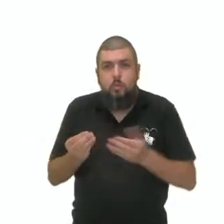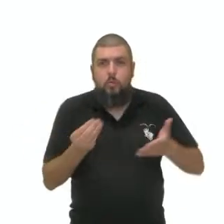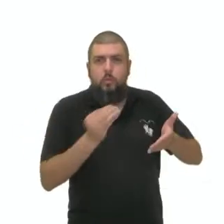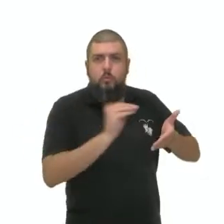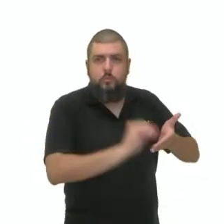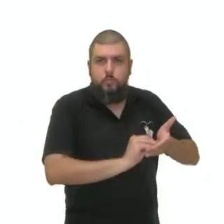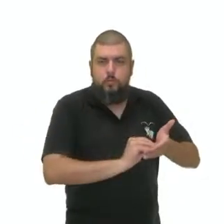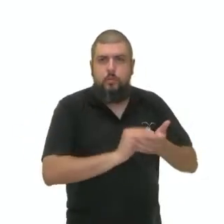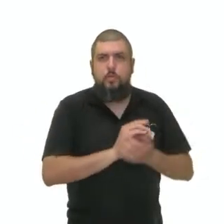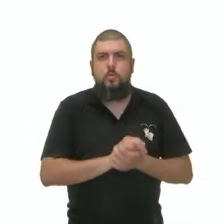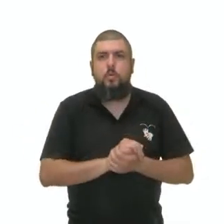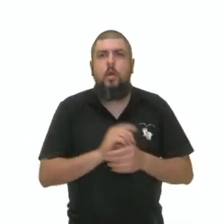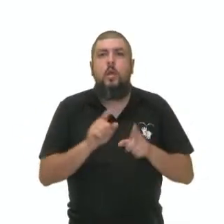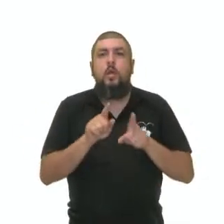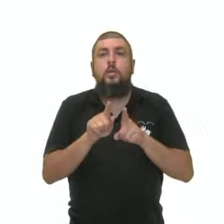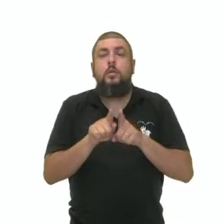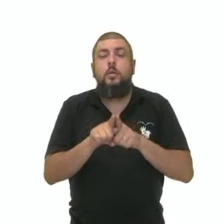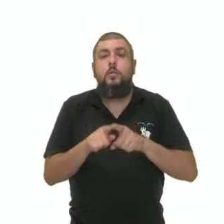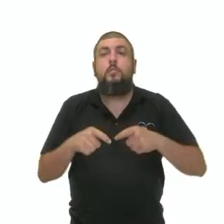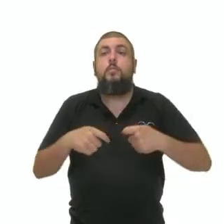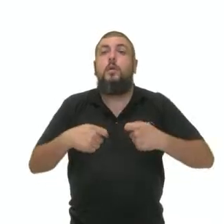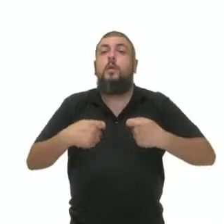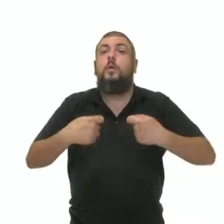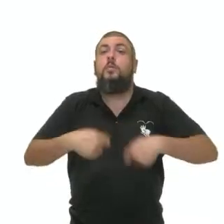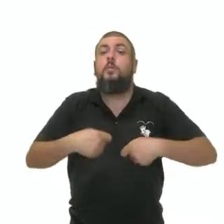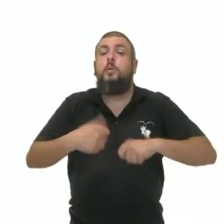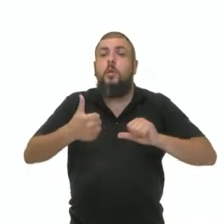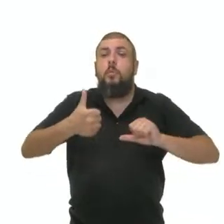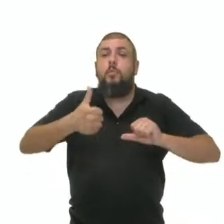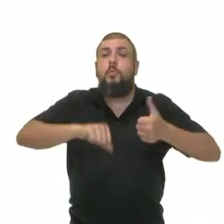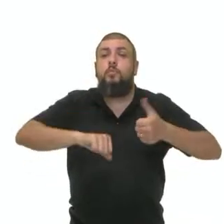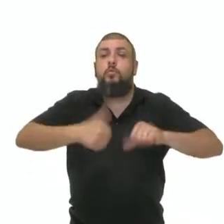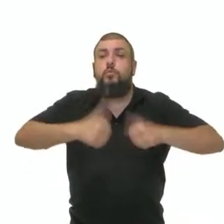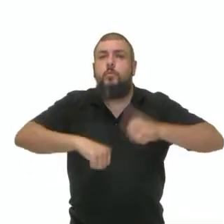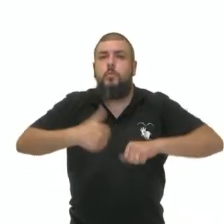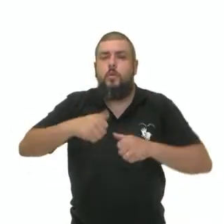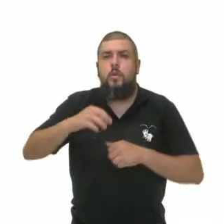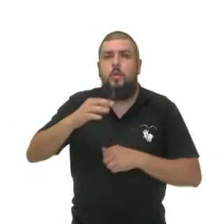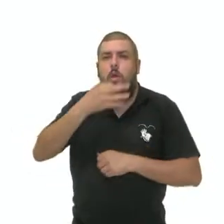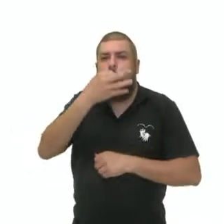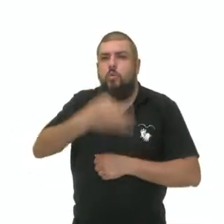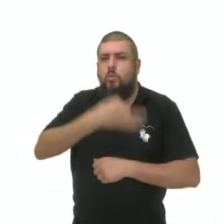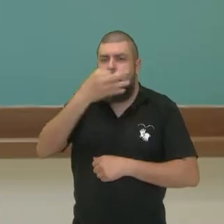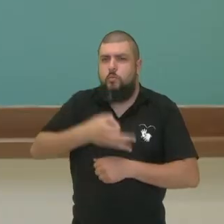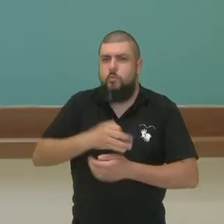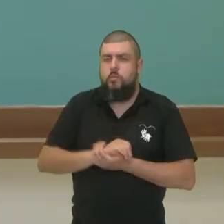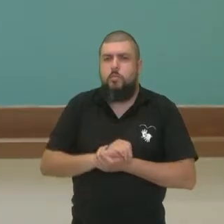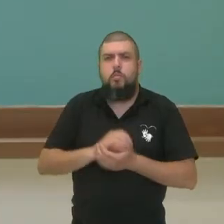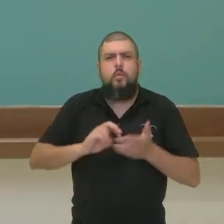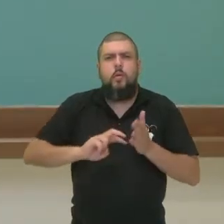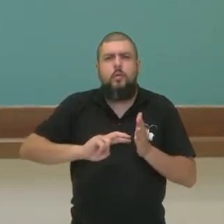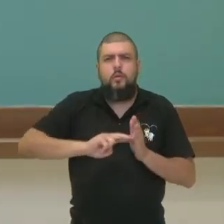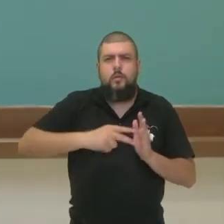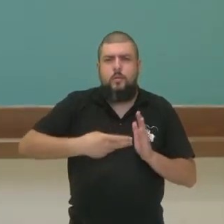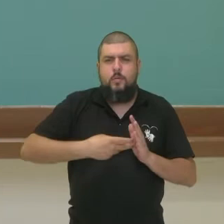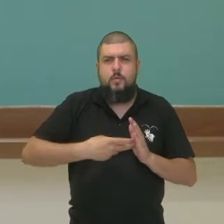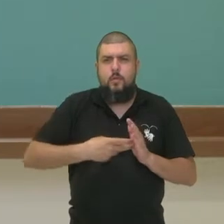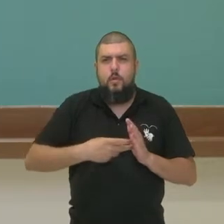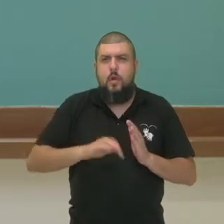nós precisamos também de uma avaliação crítica. O que é avaliação crítica? É o